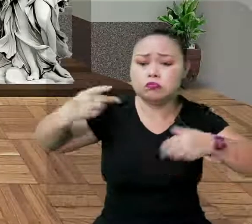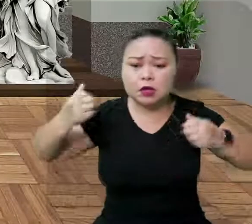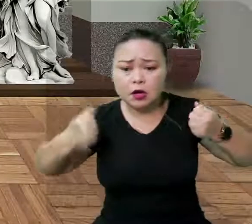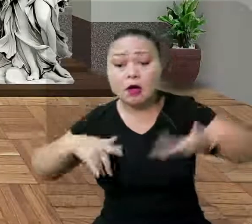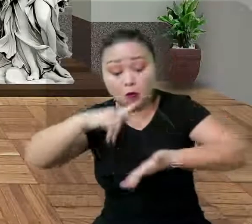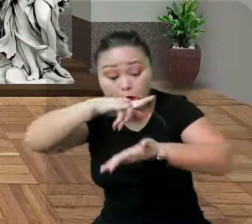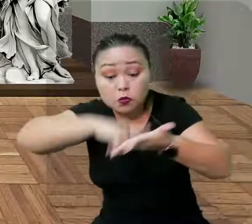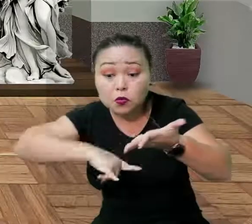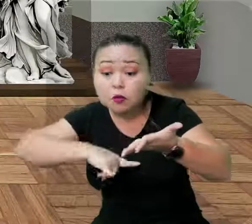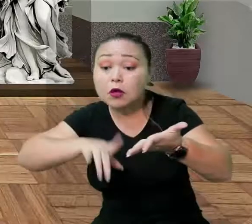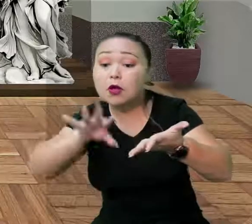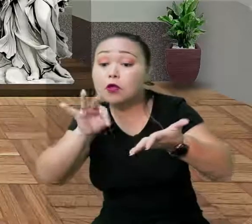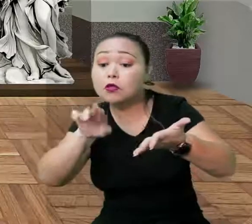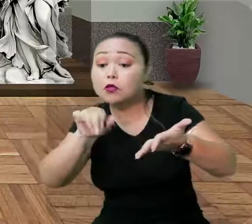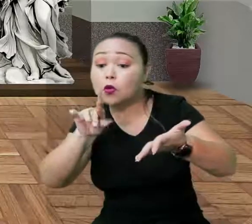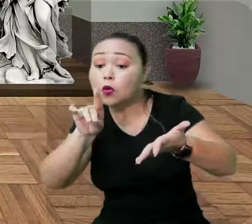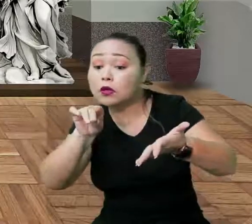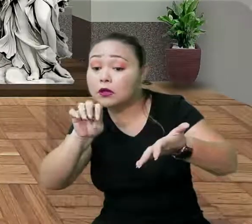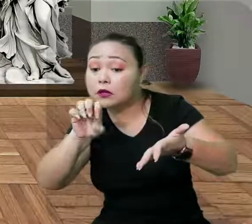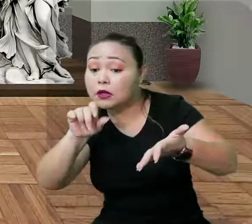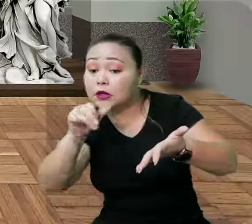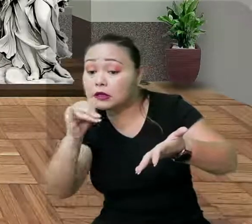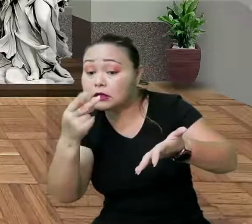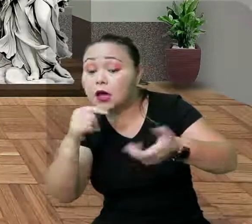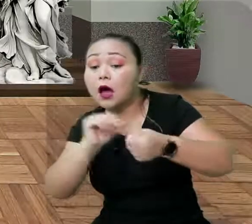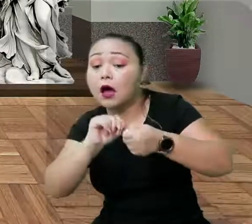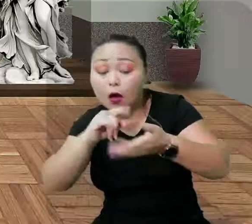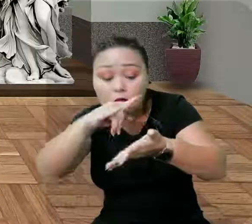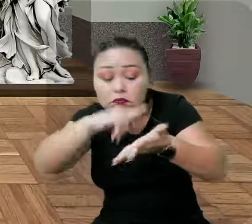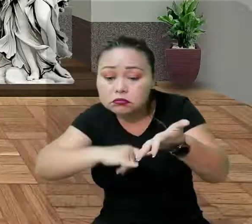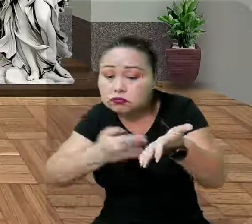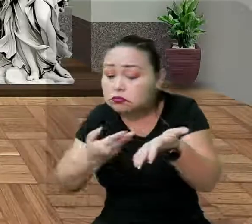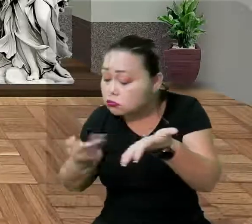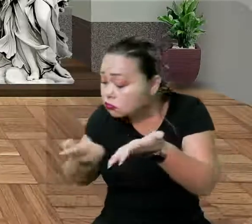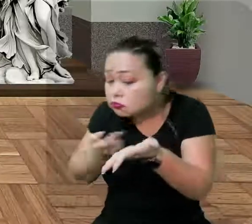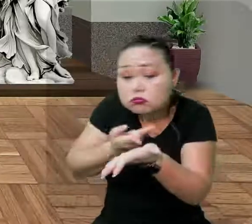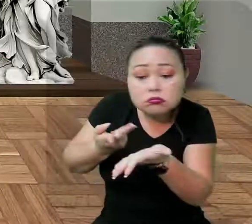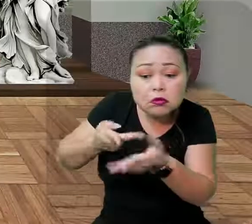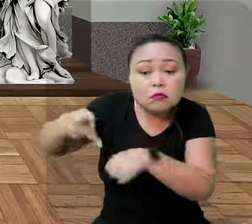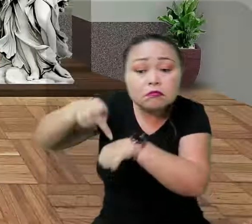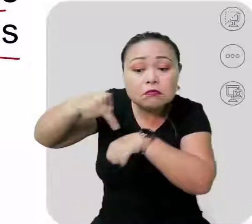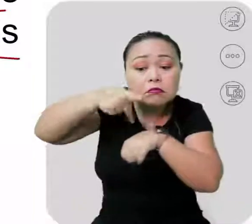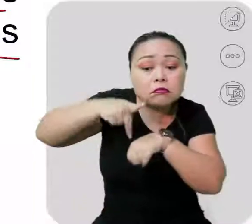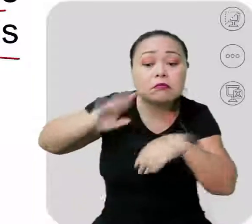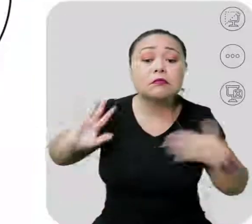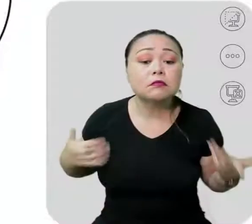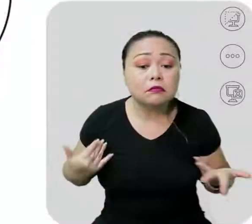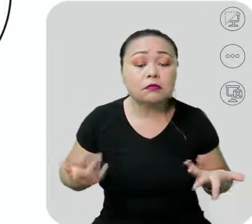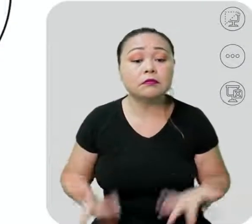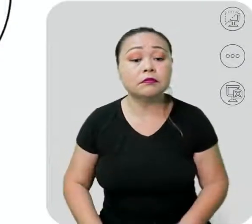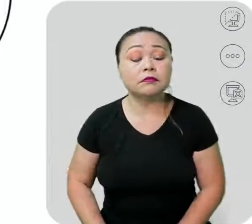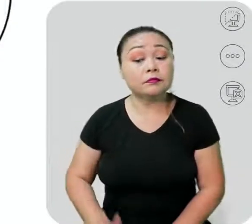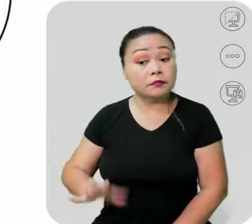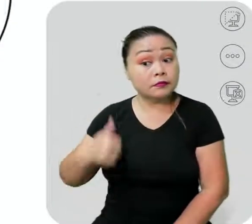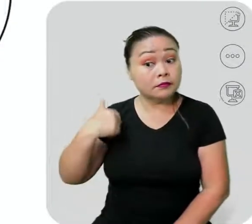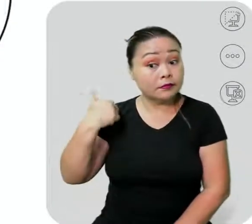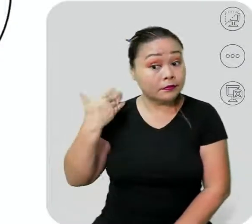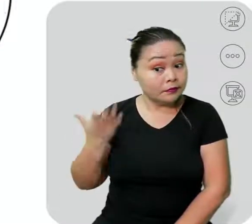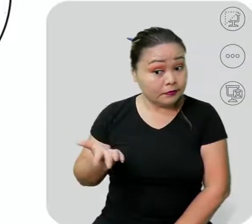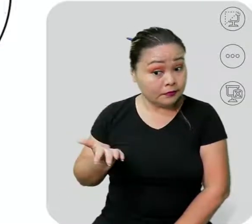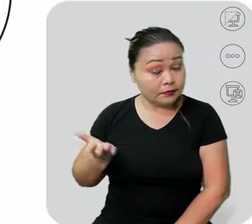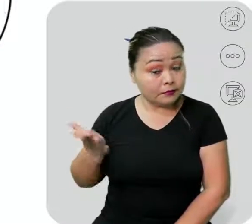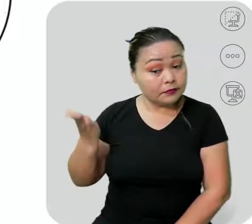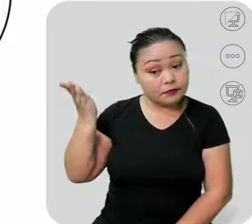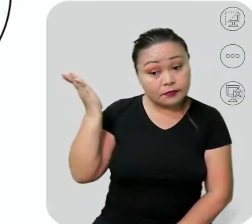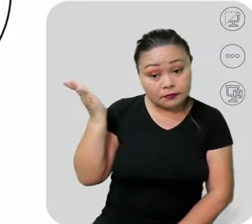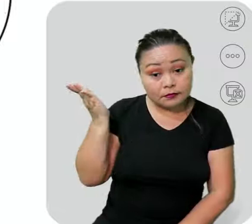que tu tá de tordesilha vem e a você como gado entre dois. Na tela olha só nisso